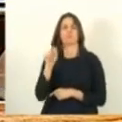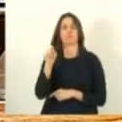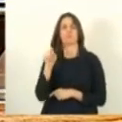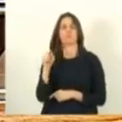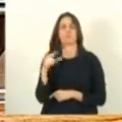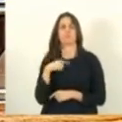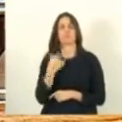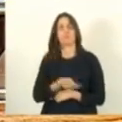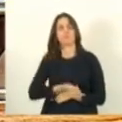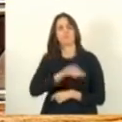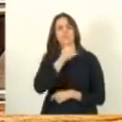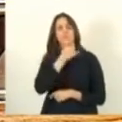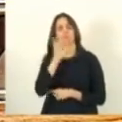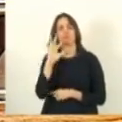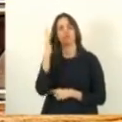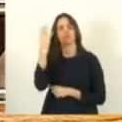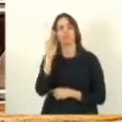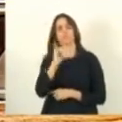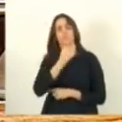extremamente triste